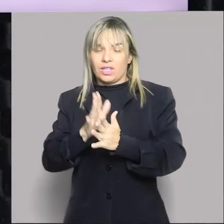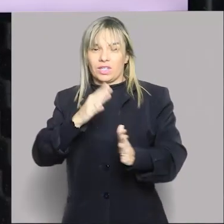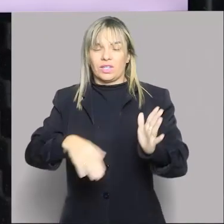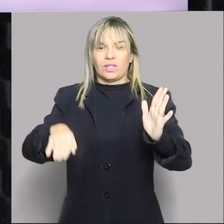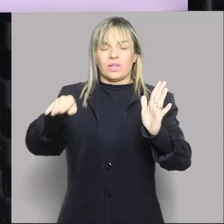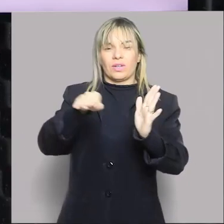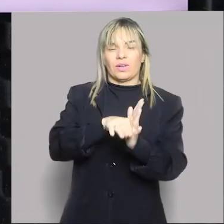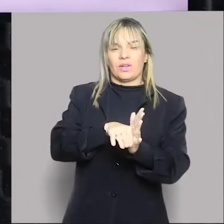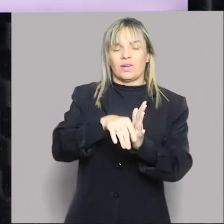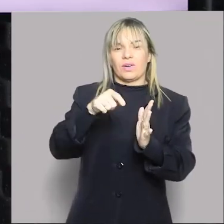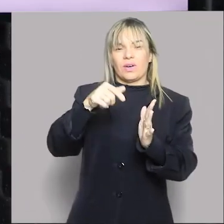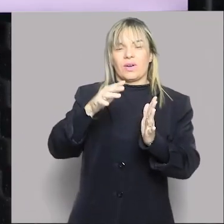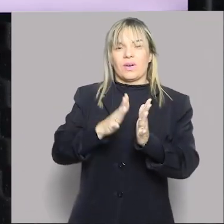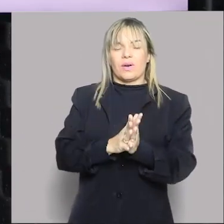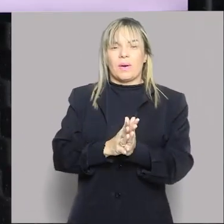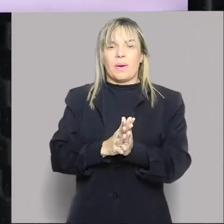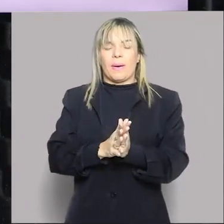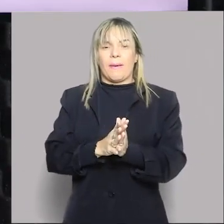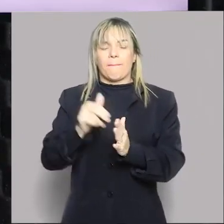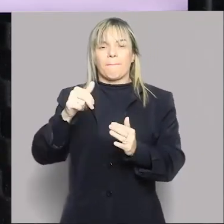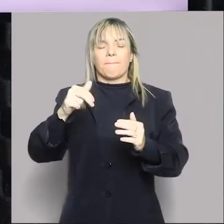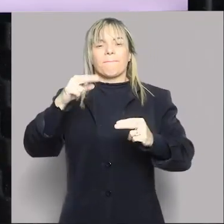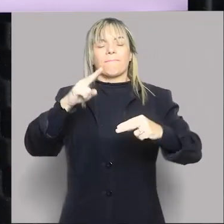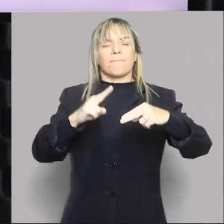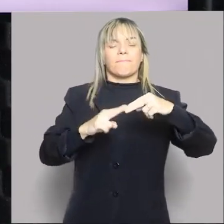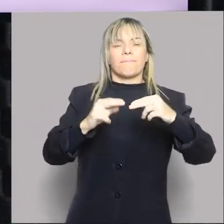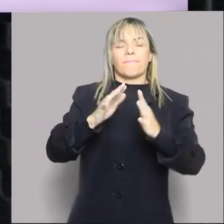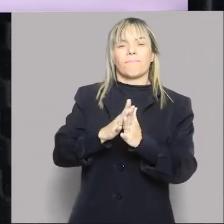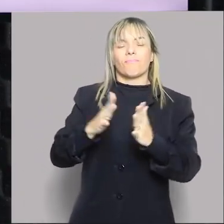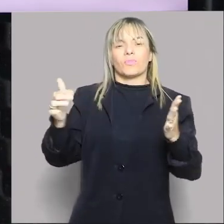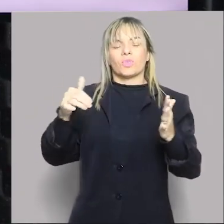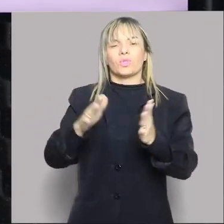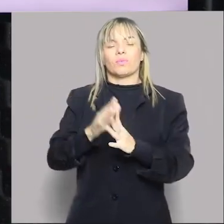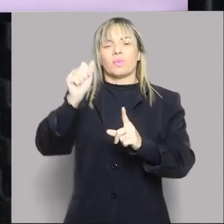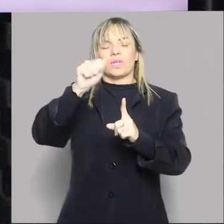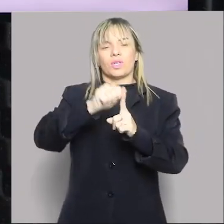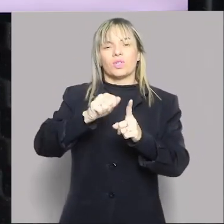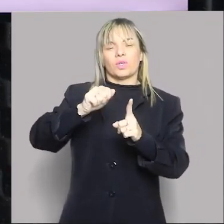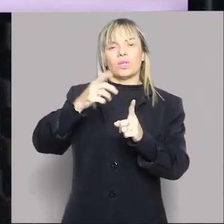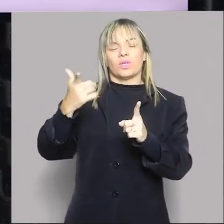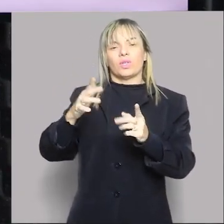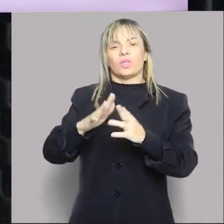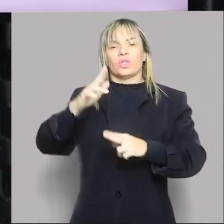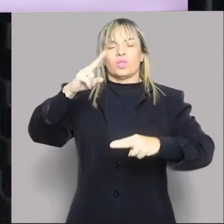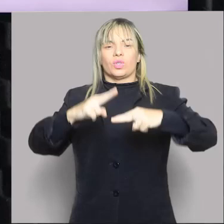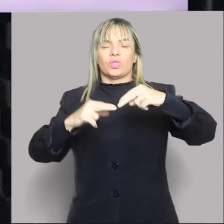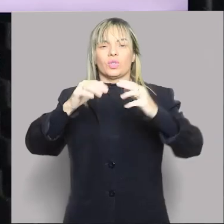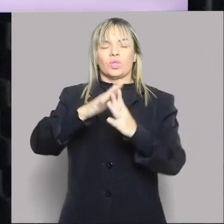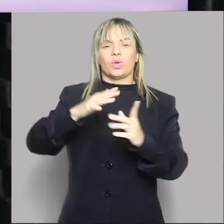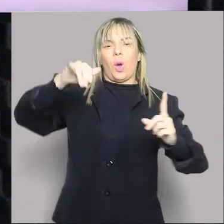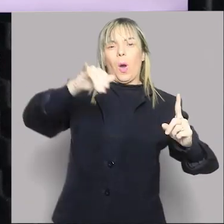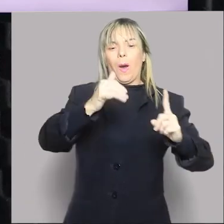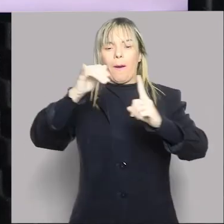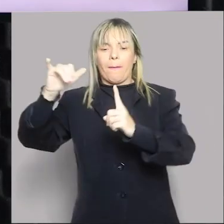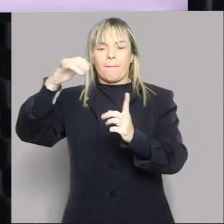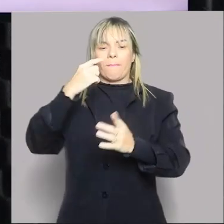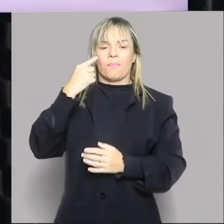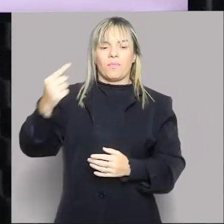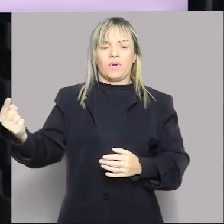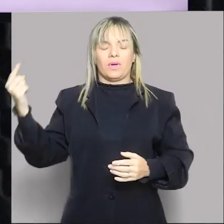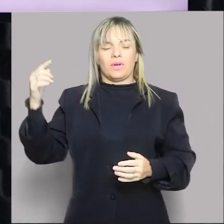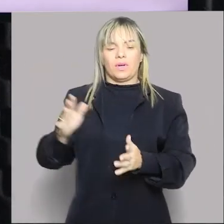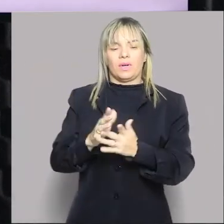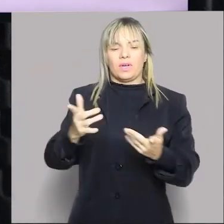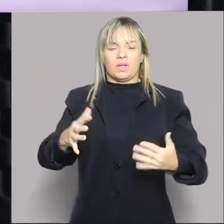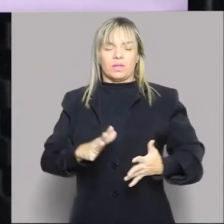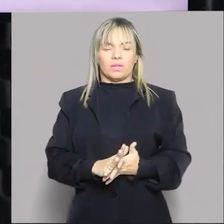ótimo, né? Religiosas, populares, o pessoal do Ministério da Dança das igrejas aí. Sensuais, clássicos. A dança é uma forma de você